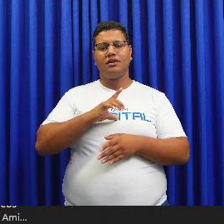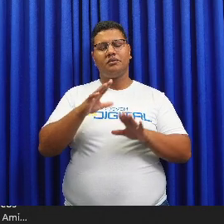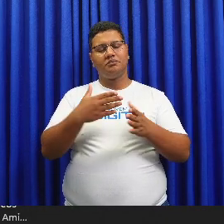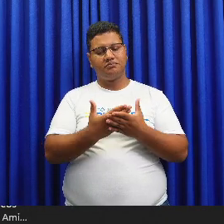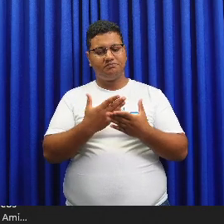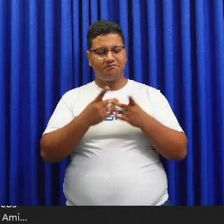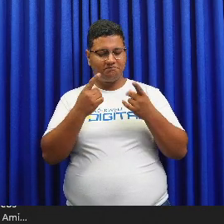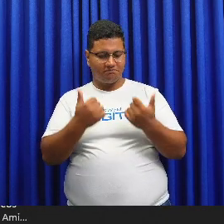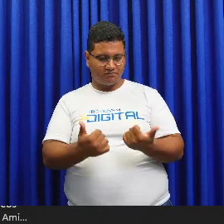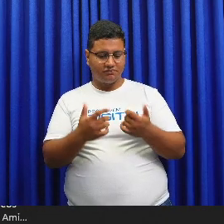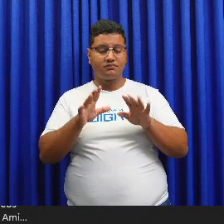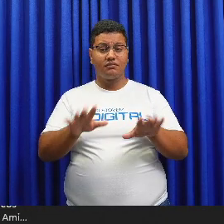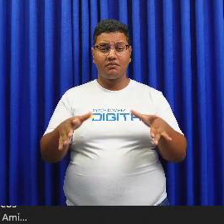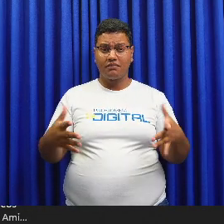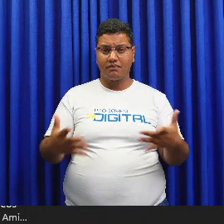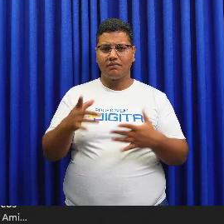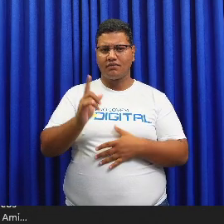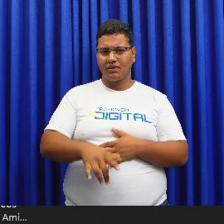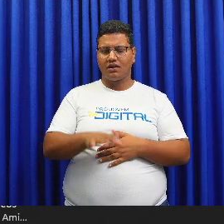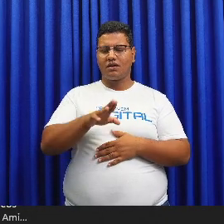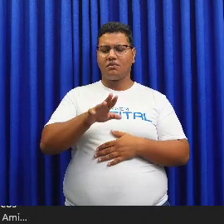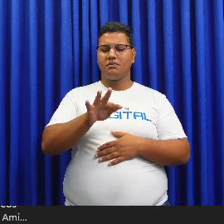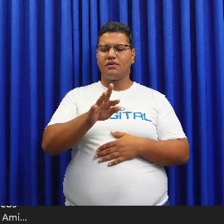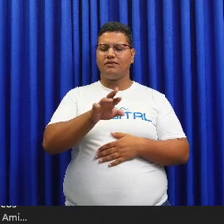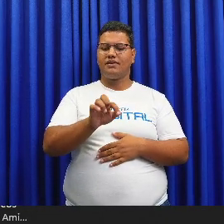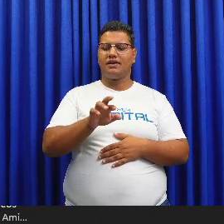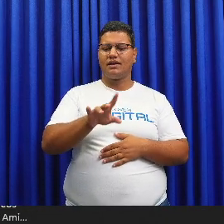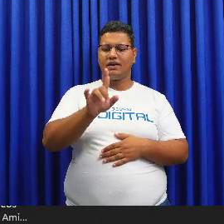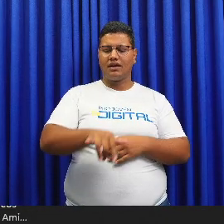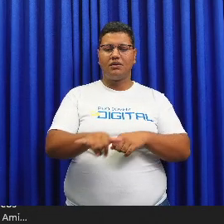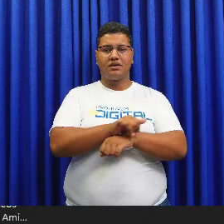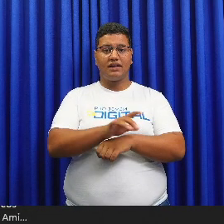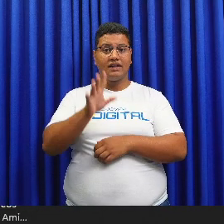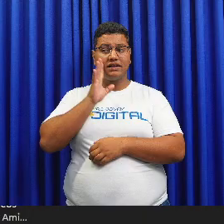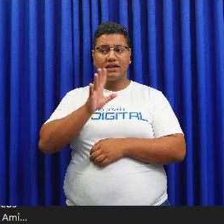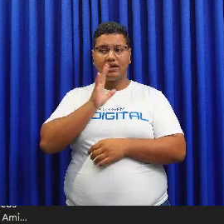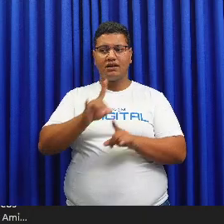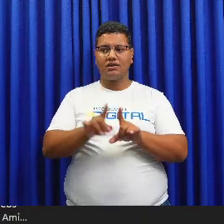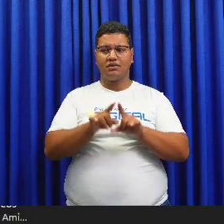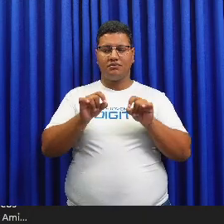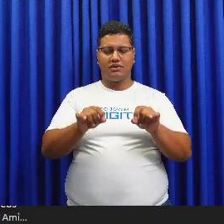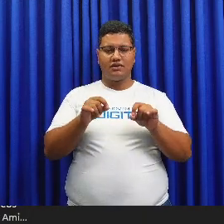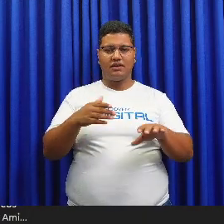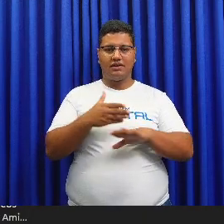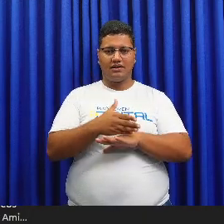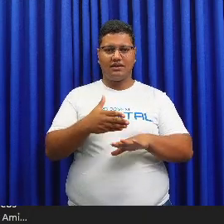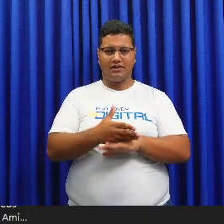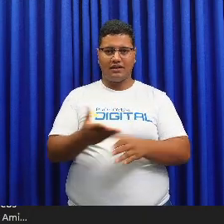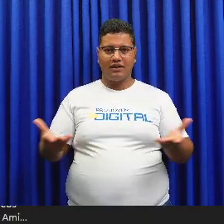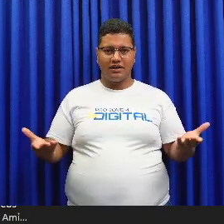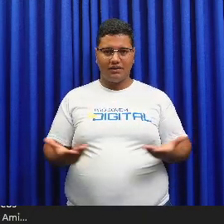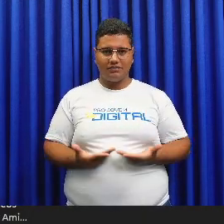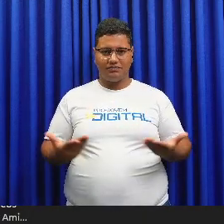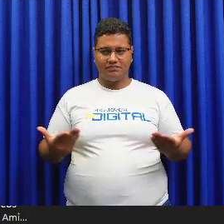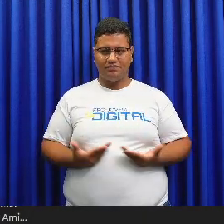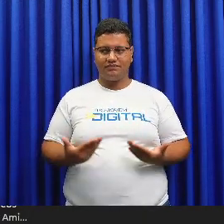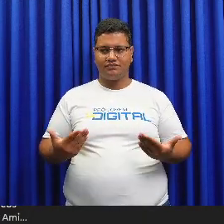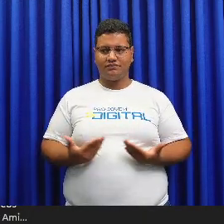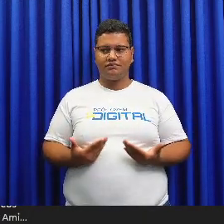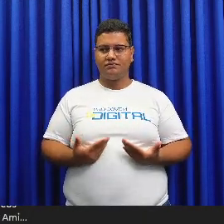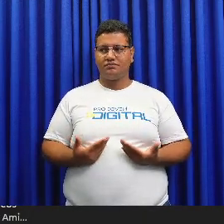beleza. O Buffer é uma ferramenta muito bacana, galera. Vamos até acessá-lo aqui.